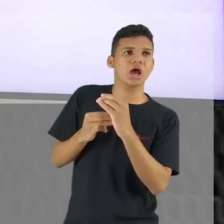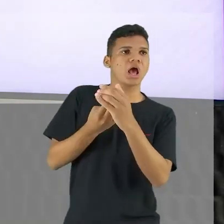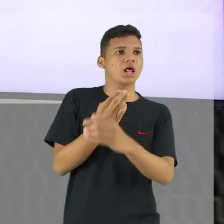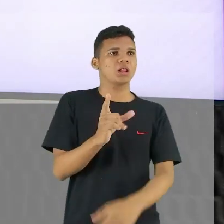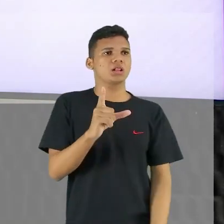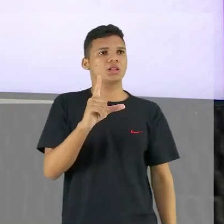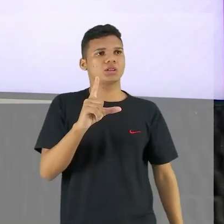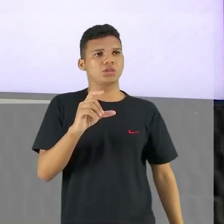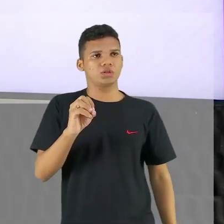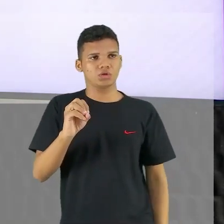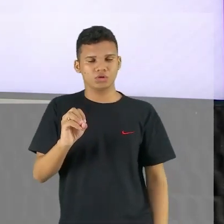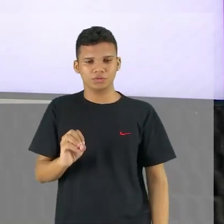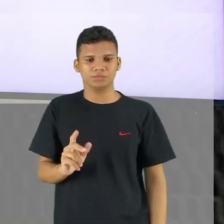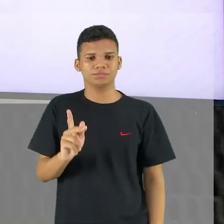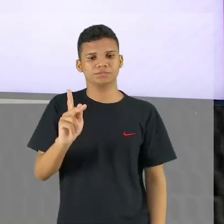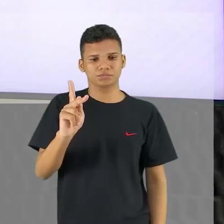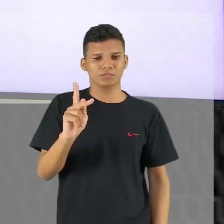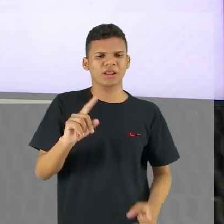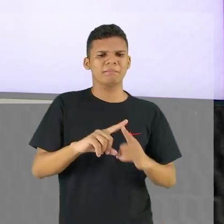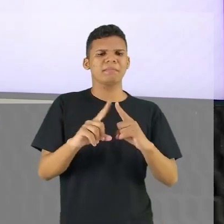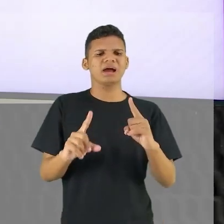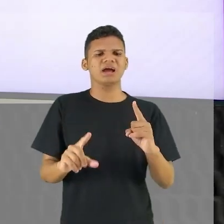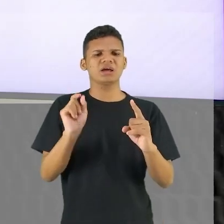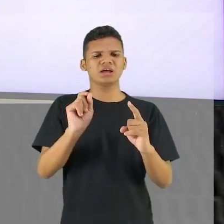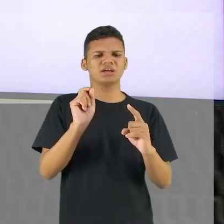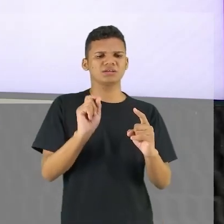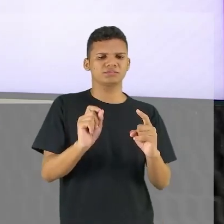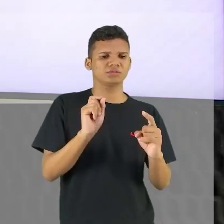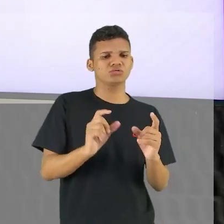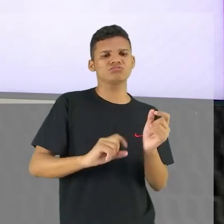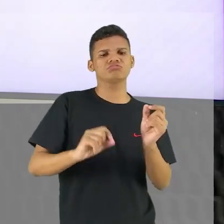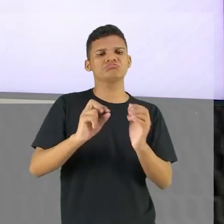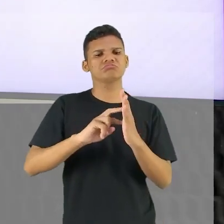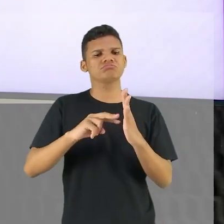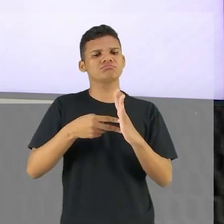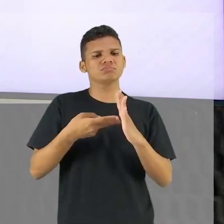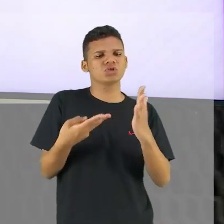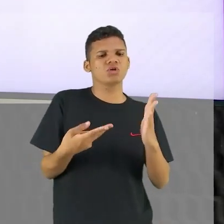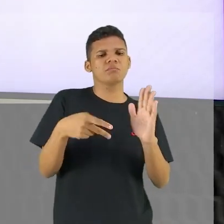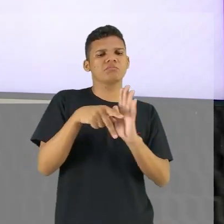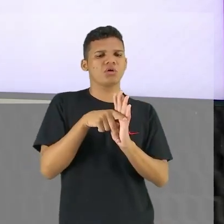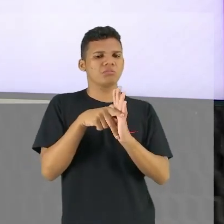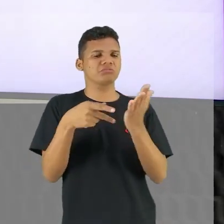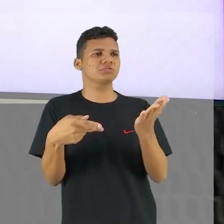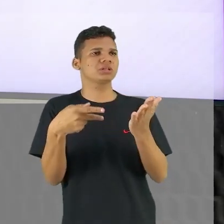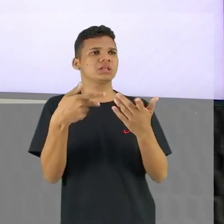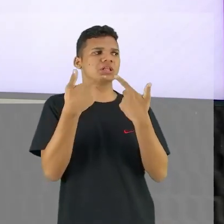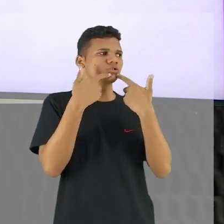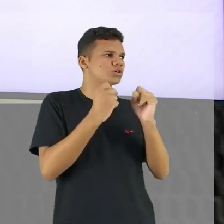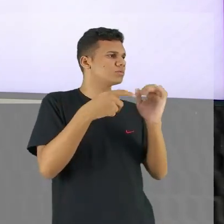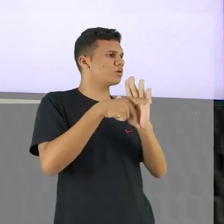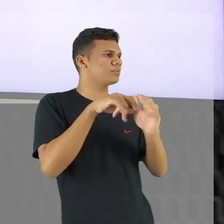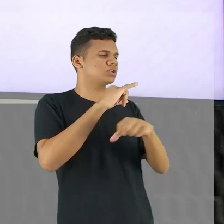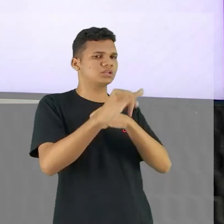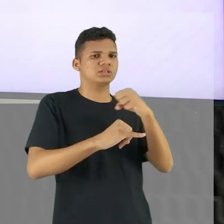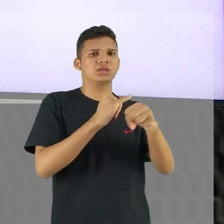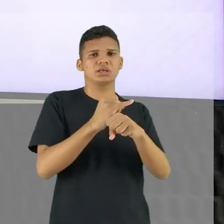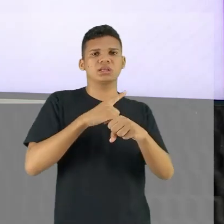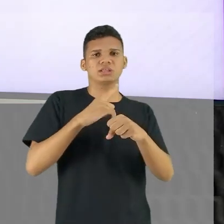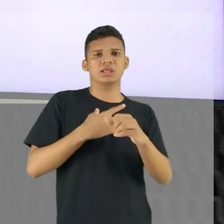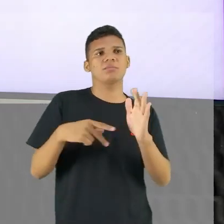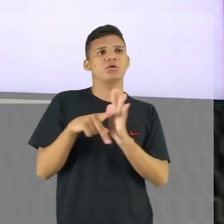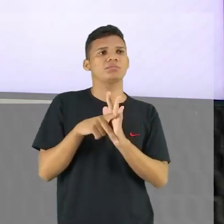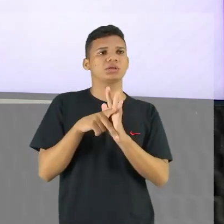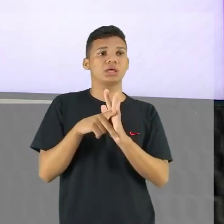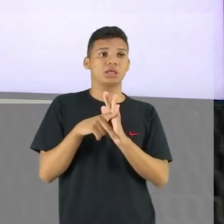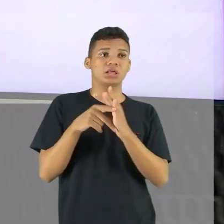your small XX. O que é esse XX na linguagem da internet, no internetês, né, nas abreviações de língua